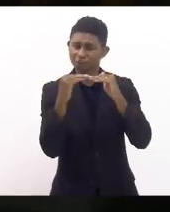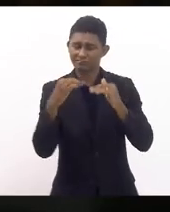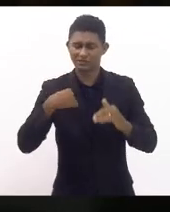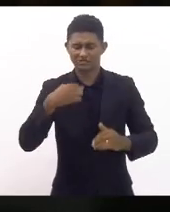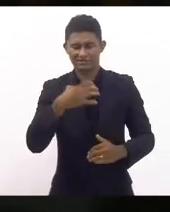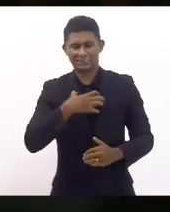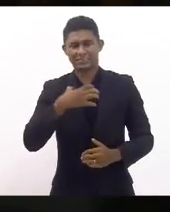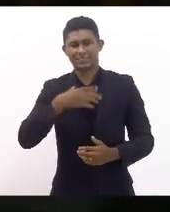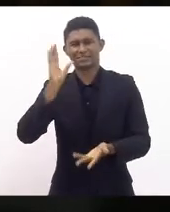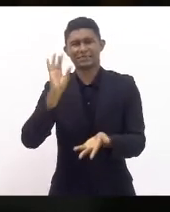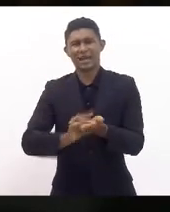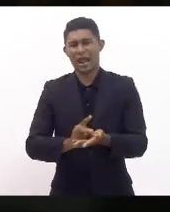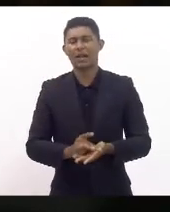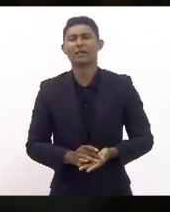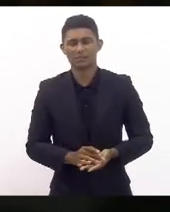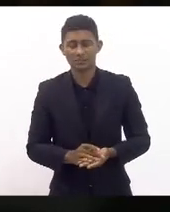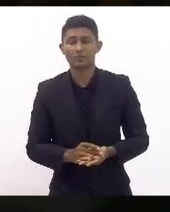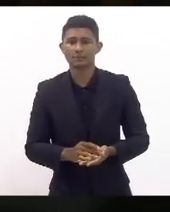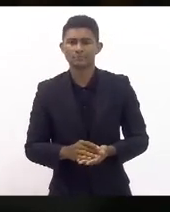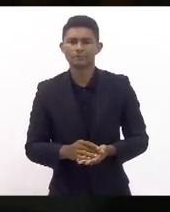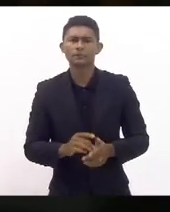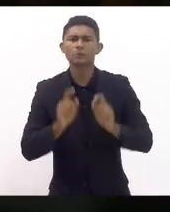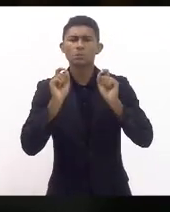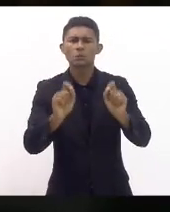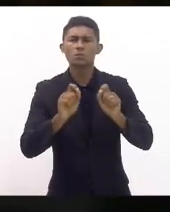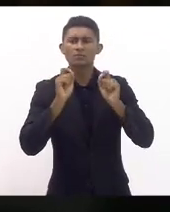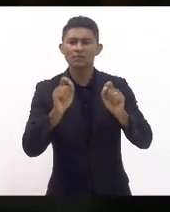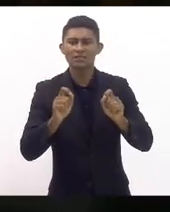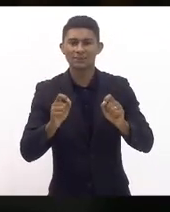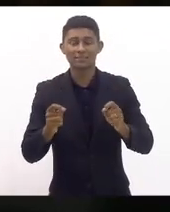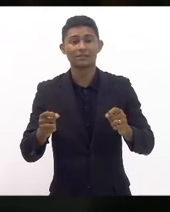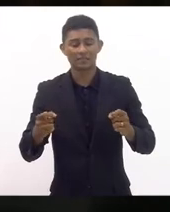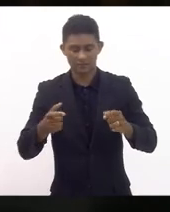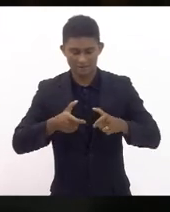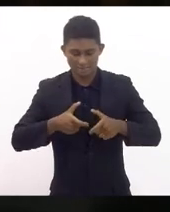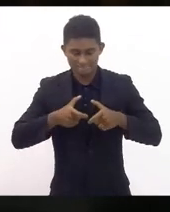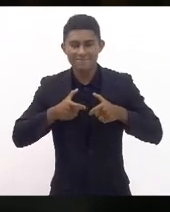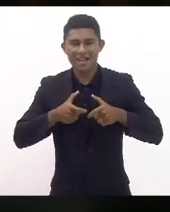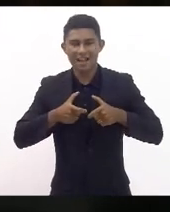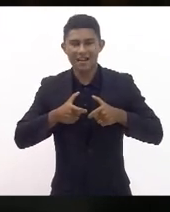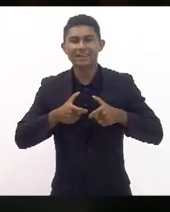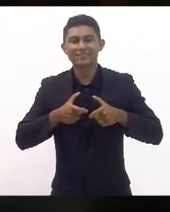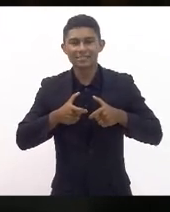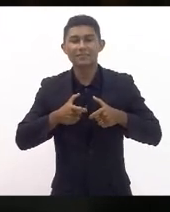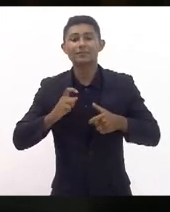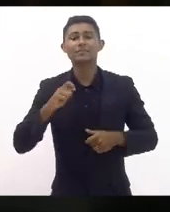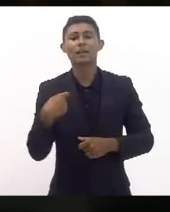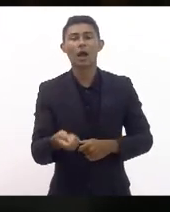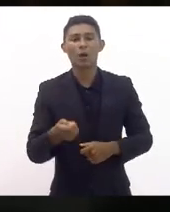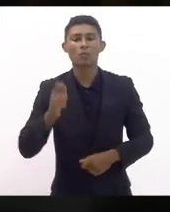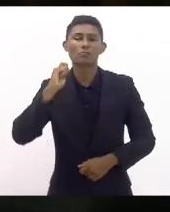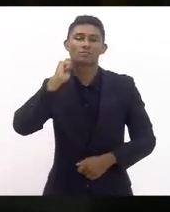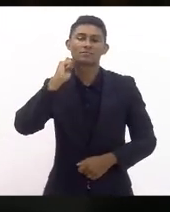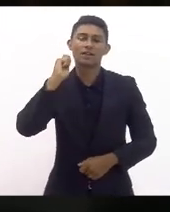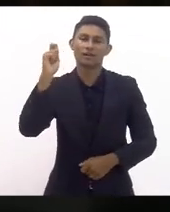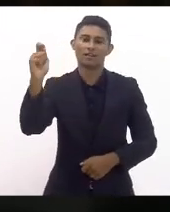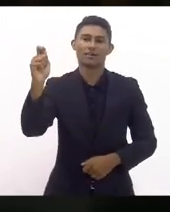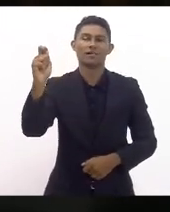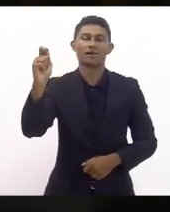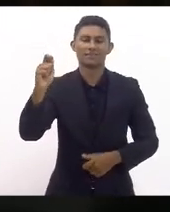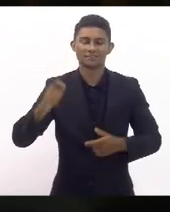que simboliza a medalha que nós temos hoje, que eu estou ganhando hoje, que é